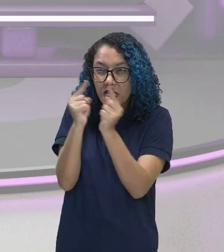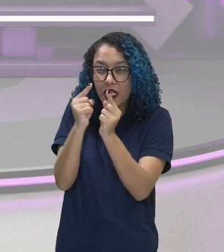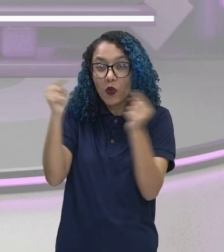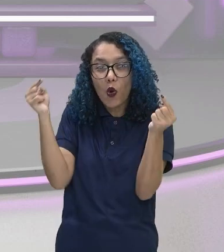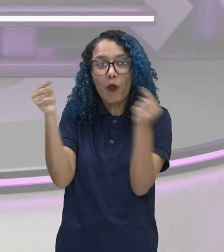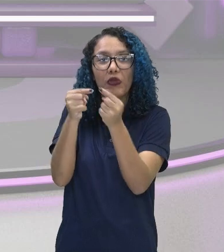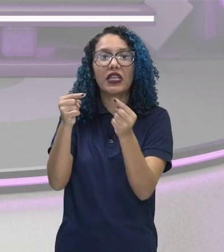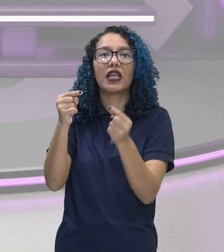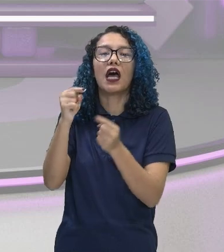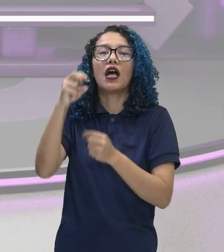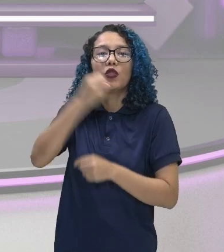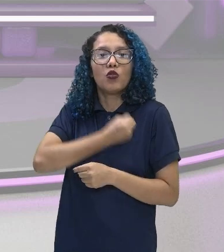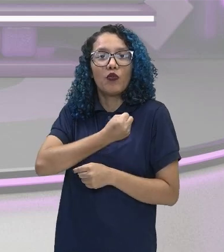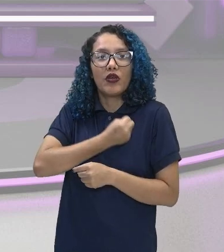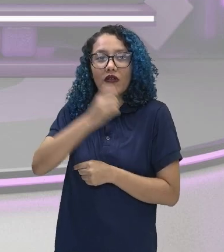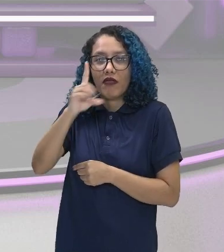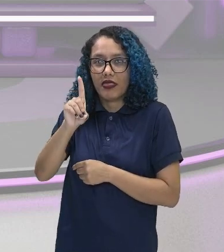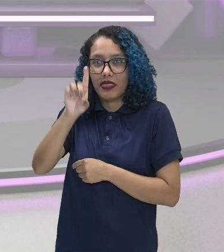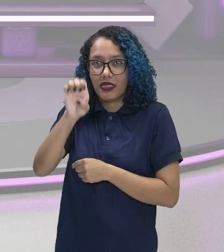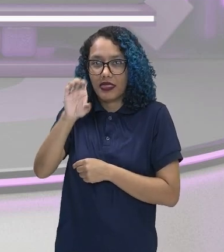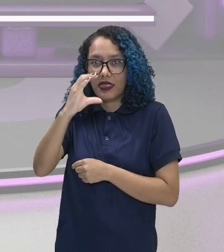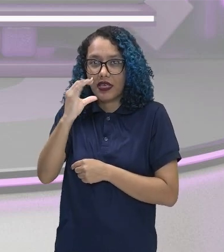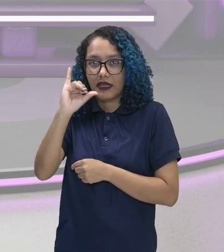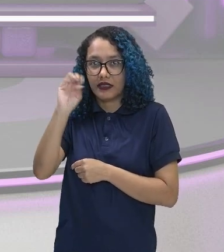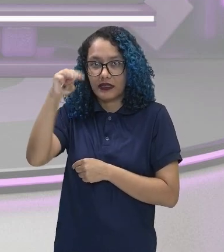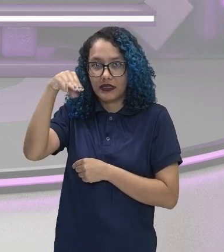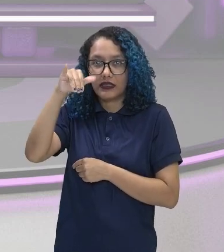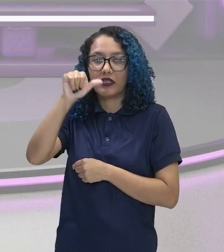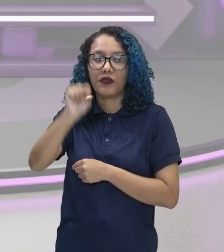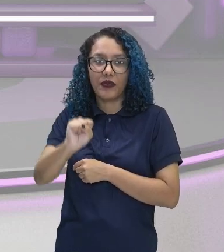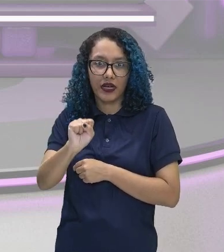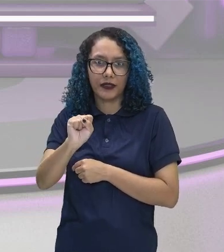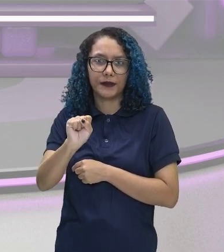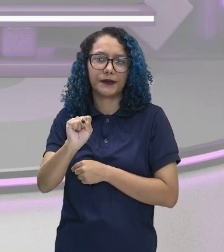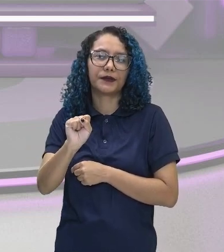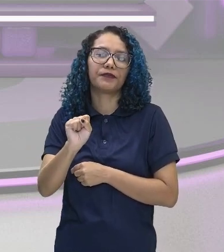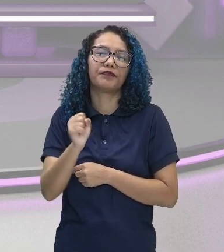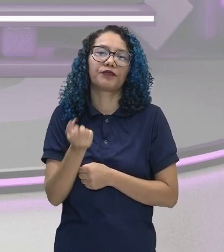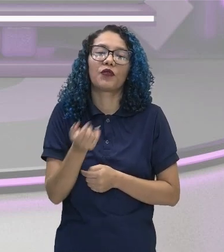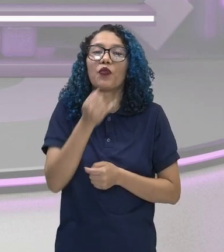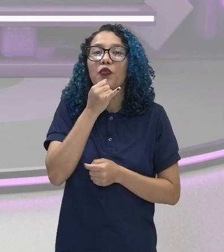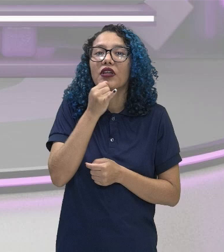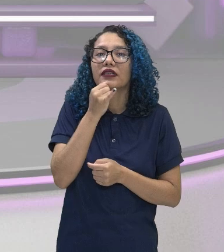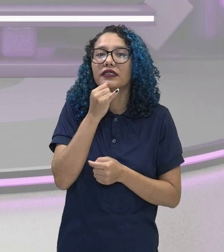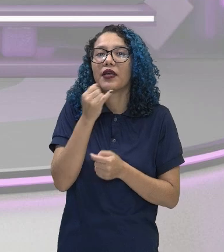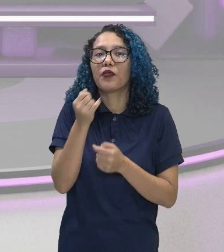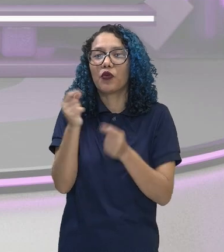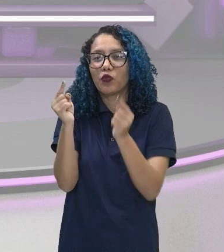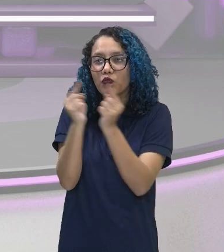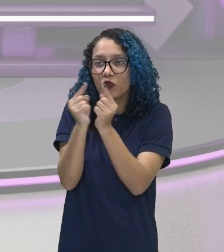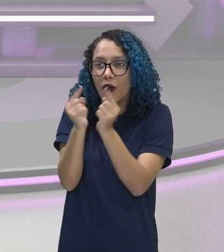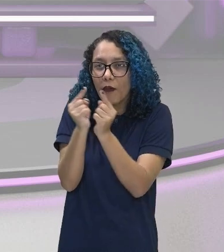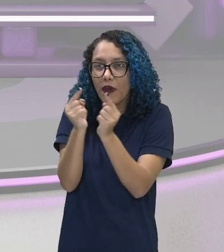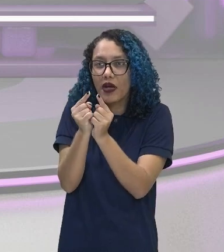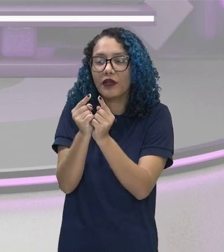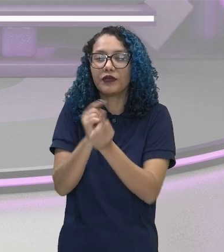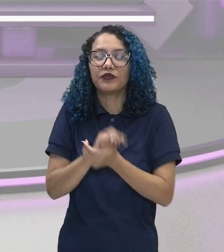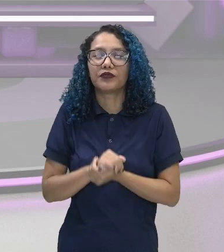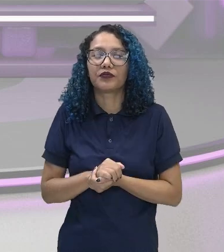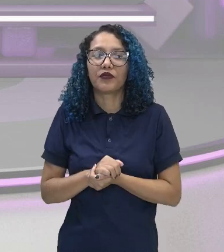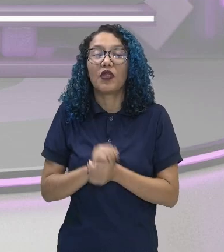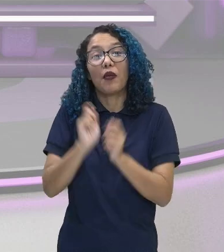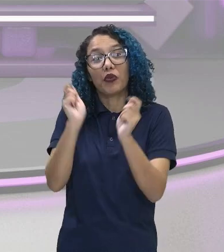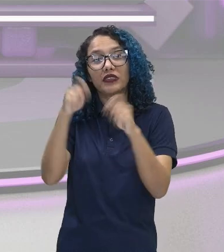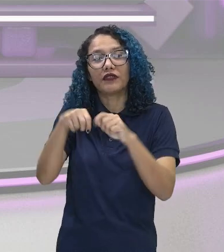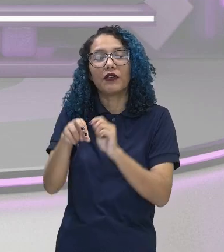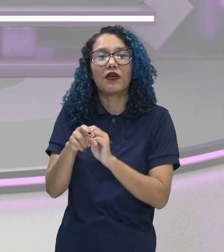Tudo bem? E o que nos lembra, então, números decimais, né? Olha só, pessoal. O tamanho de um átomo, um número muito pequeno.